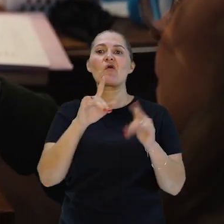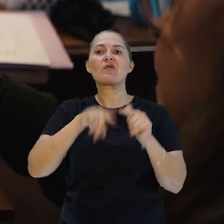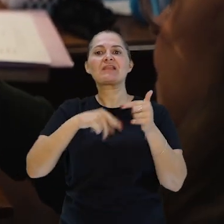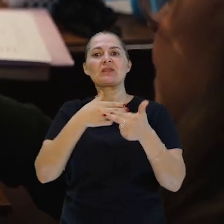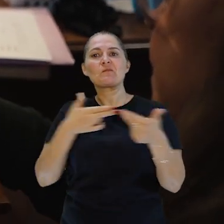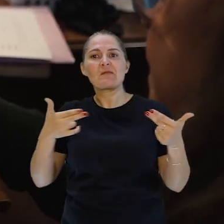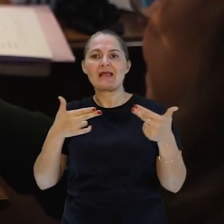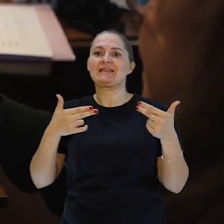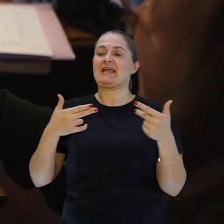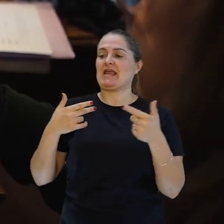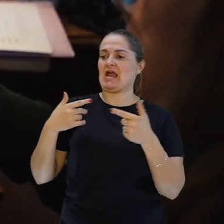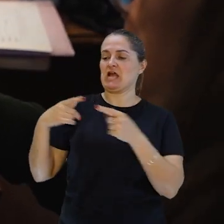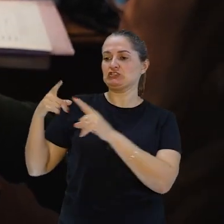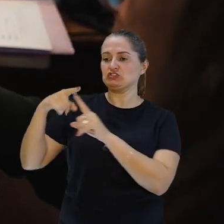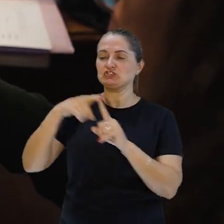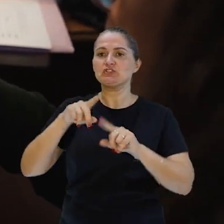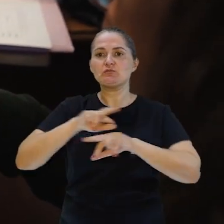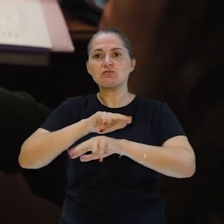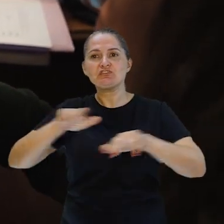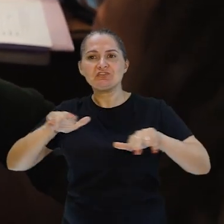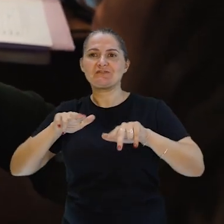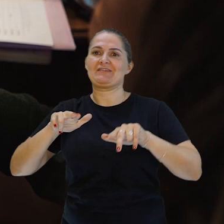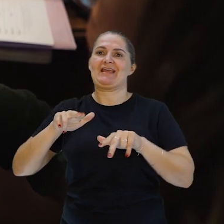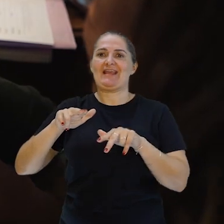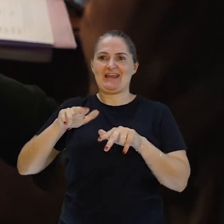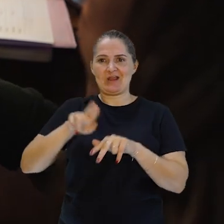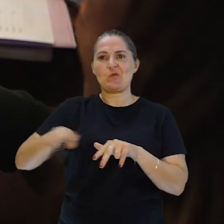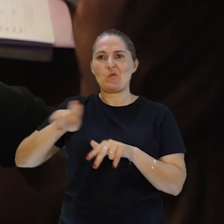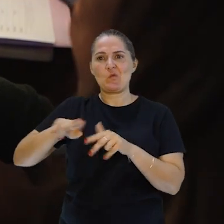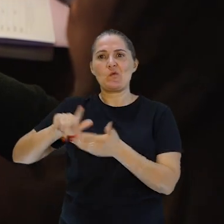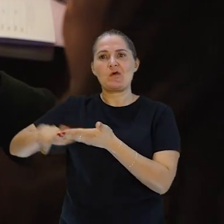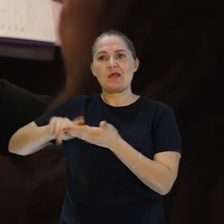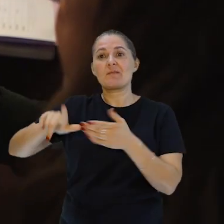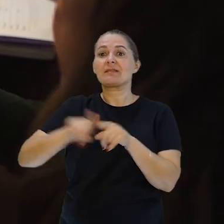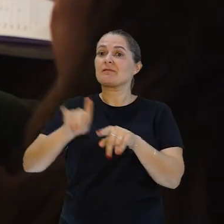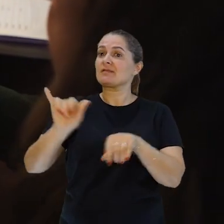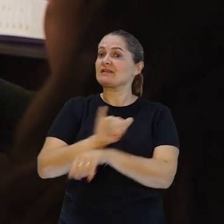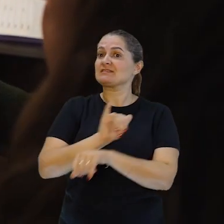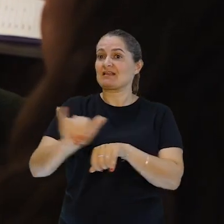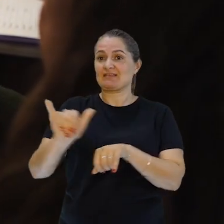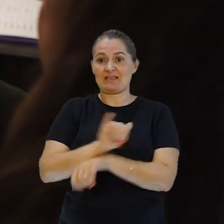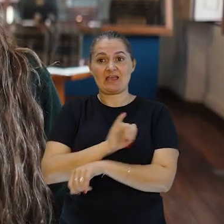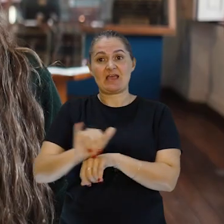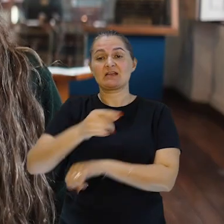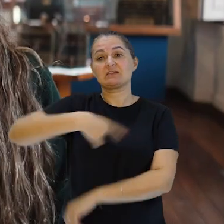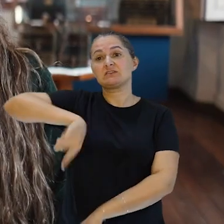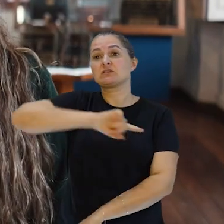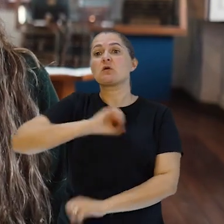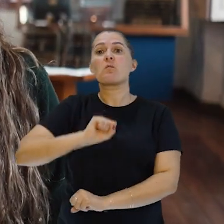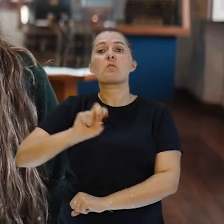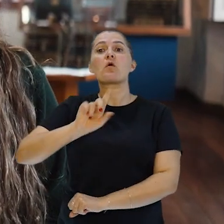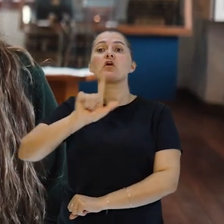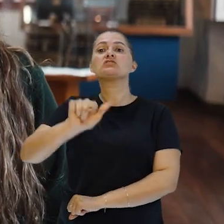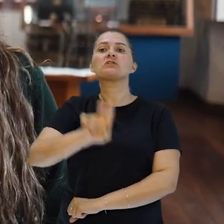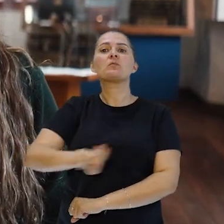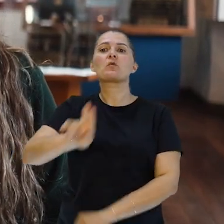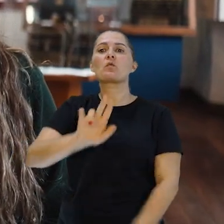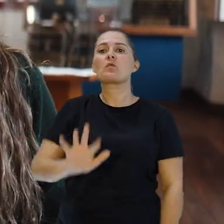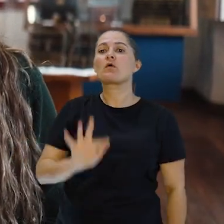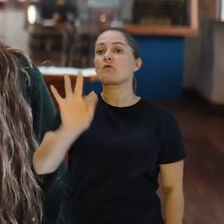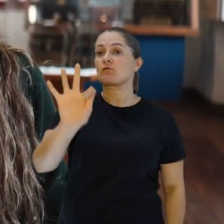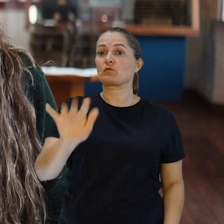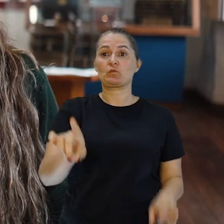acesso a materiais e a soluções e técnicas também que a gente vai poder